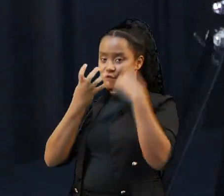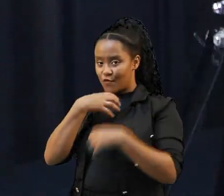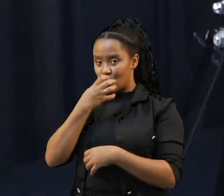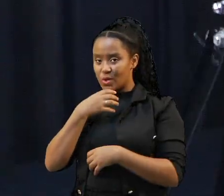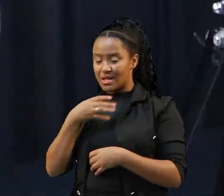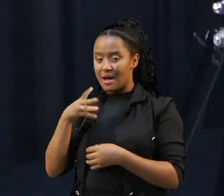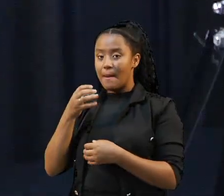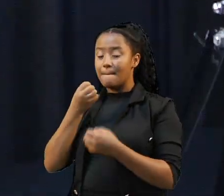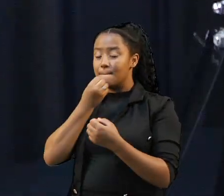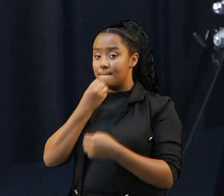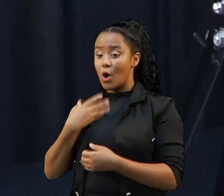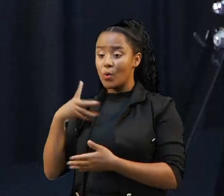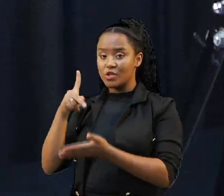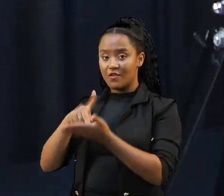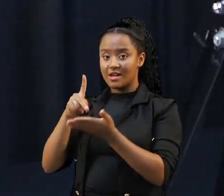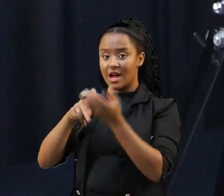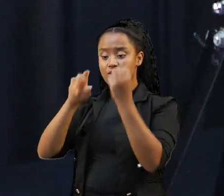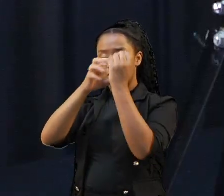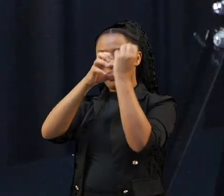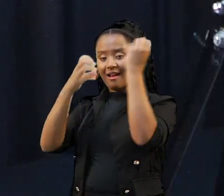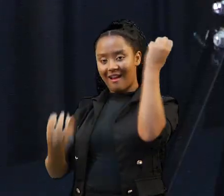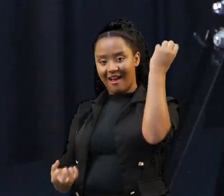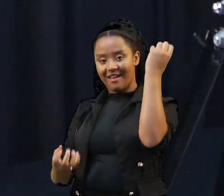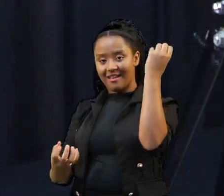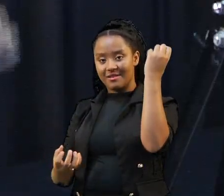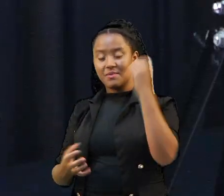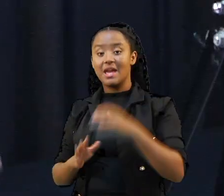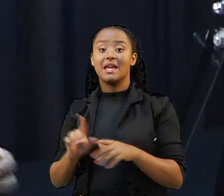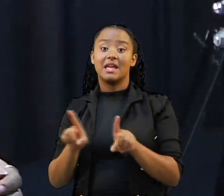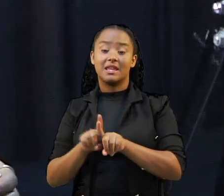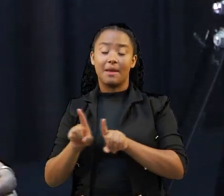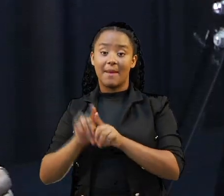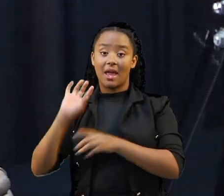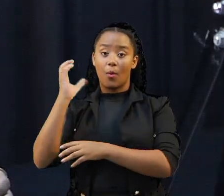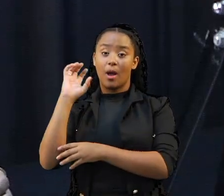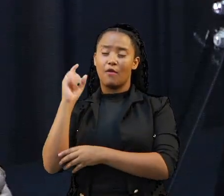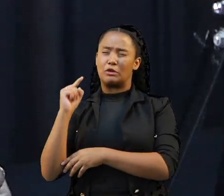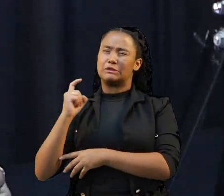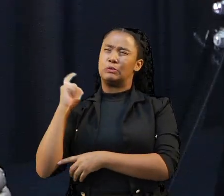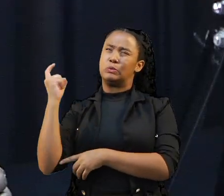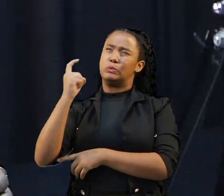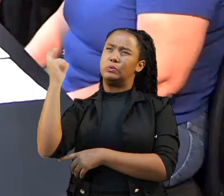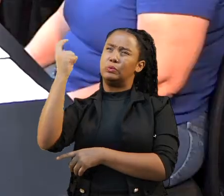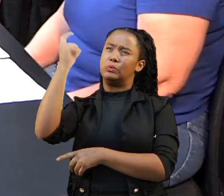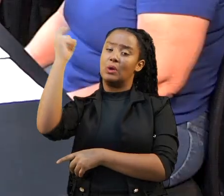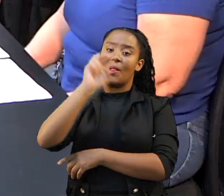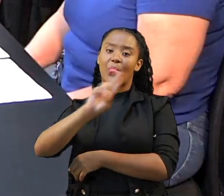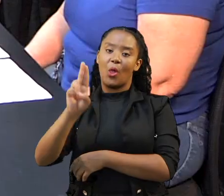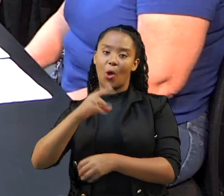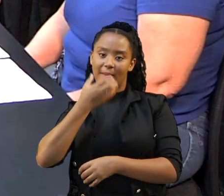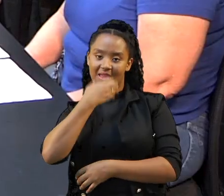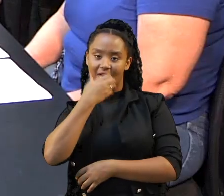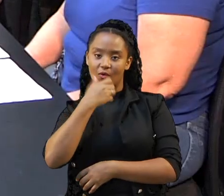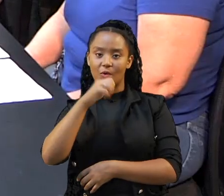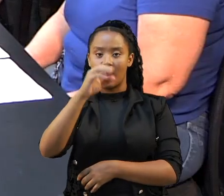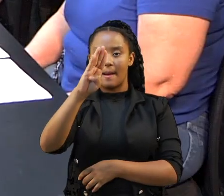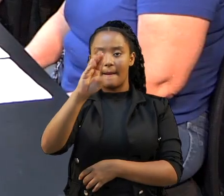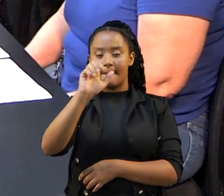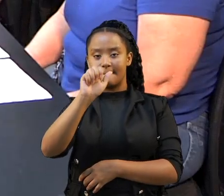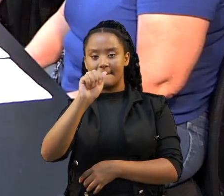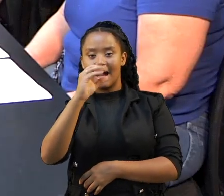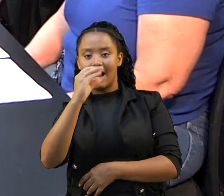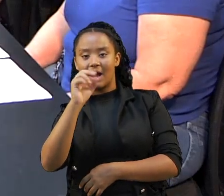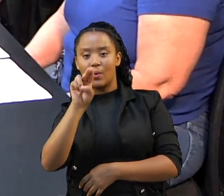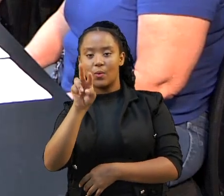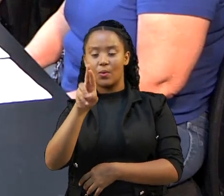super alta. Ela é uma árvore, assim, bem alta mesmo, bem maior que açaizeiro. Como aí é que não ela dá chama, pra Brena? Bacuri. Bacuri.